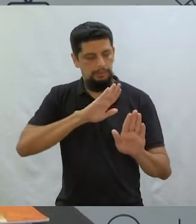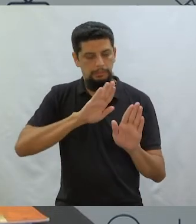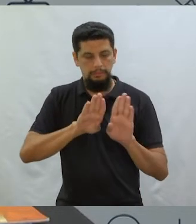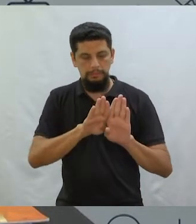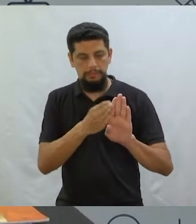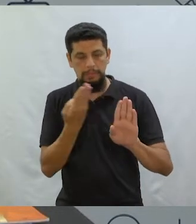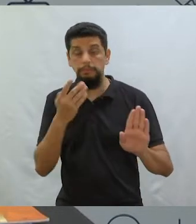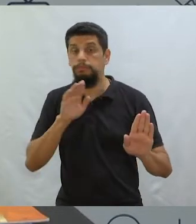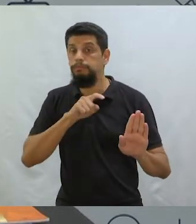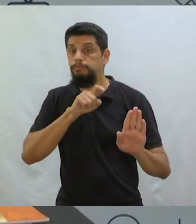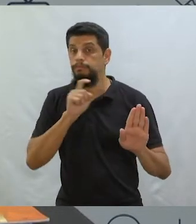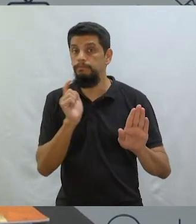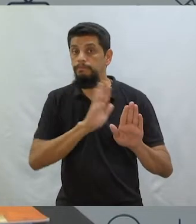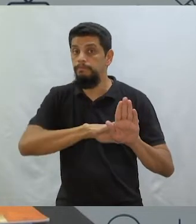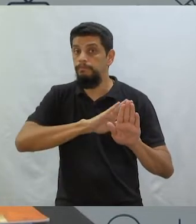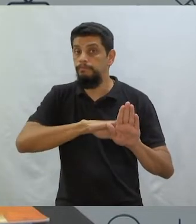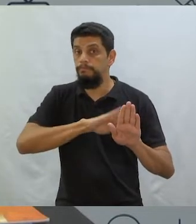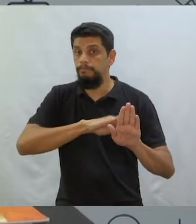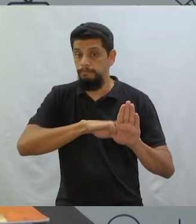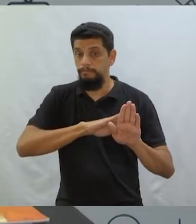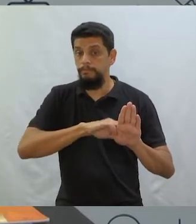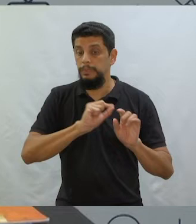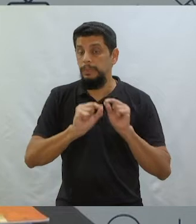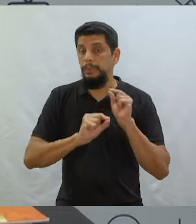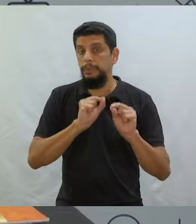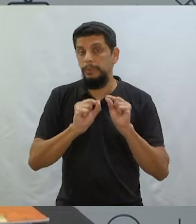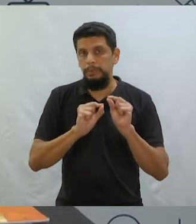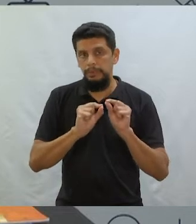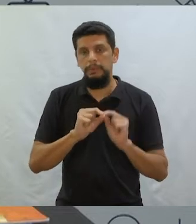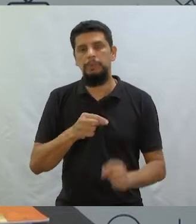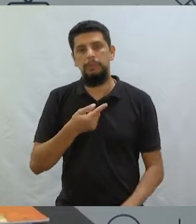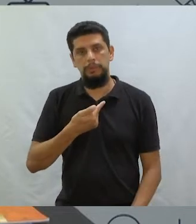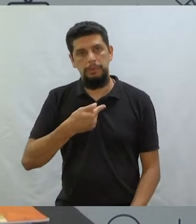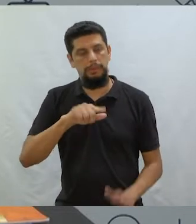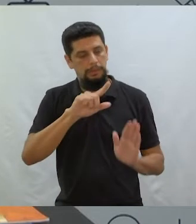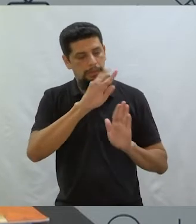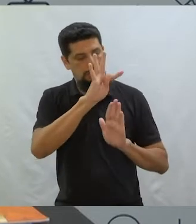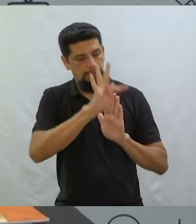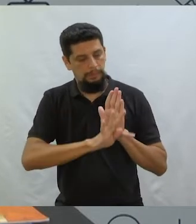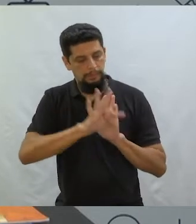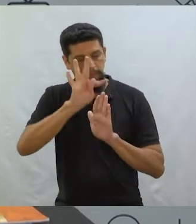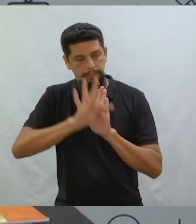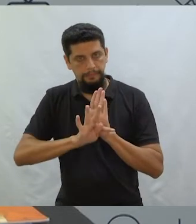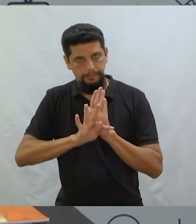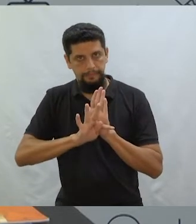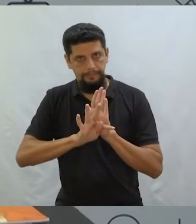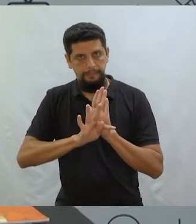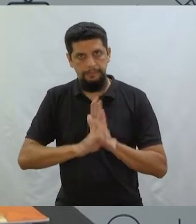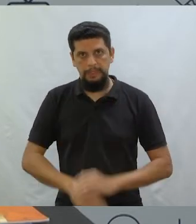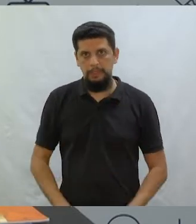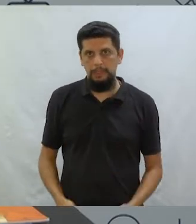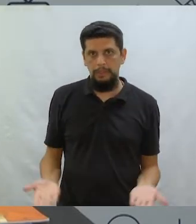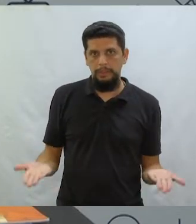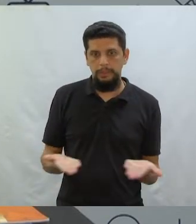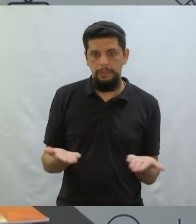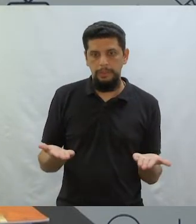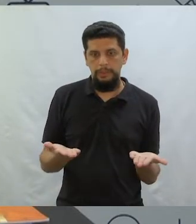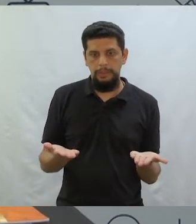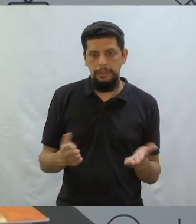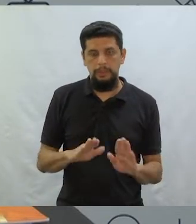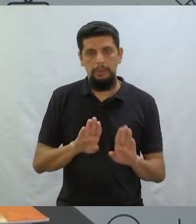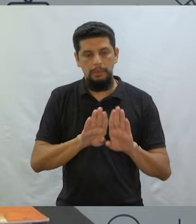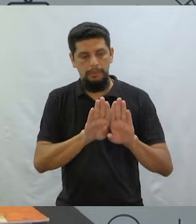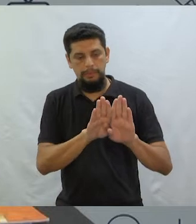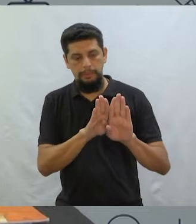atrás da porta final nós temos o texto o conto da rut Rocha chamado